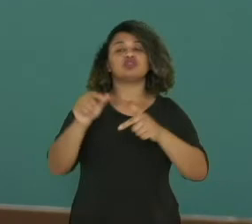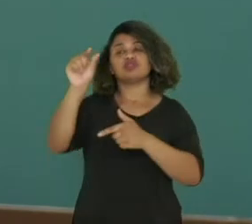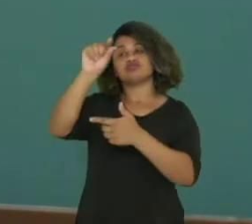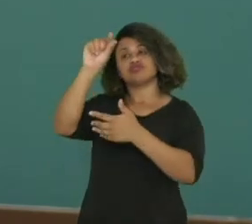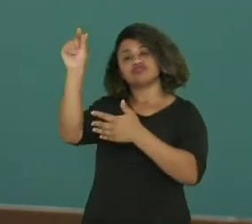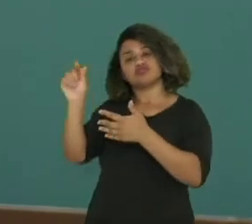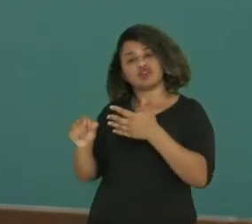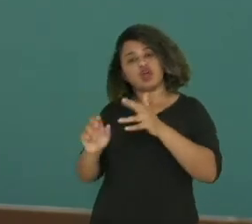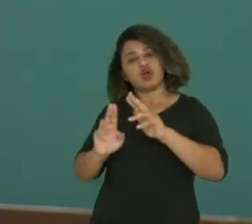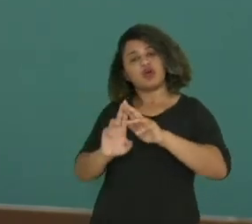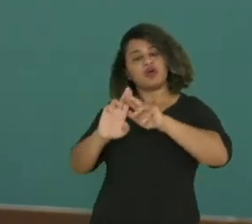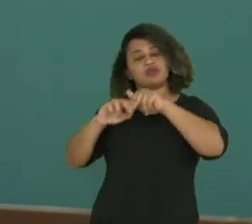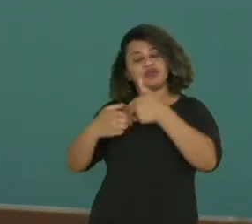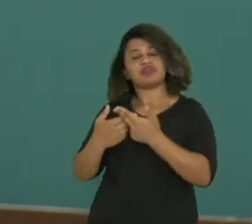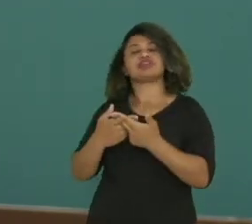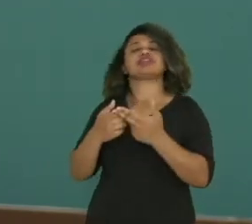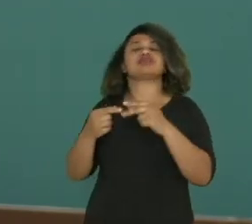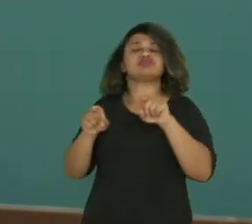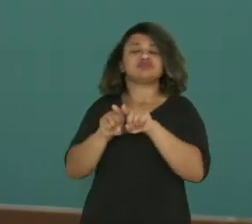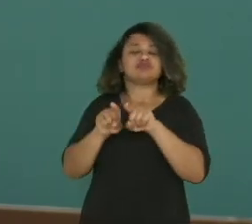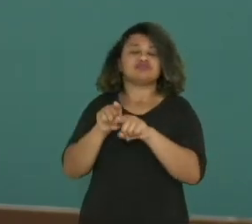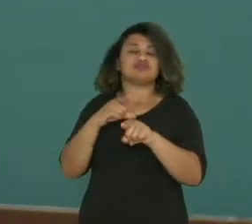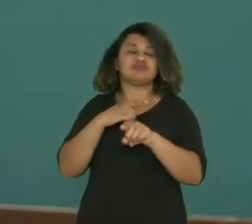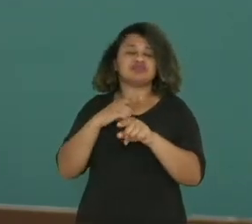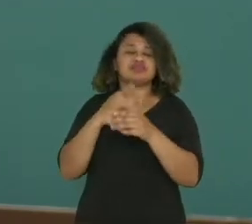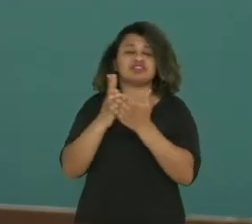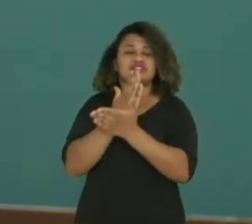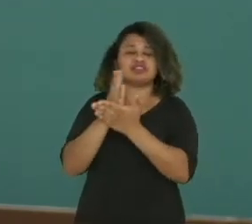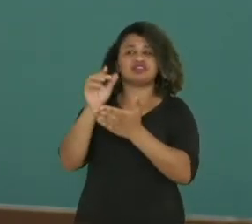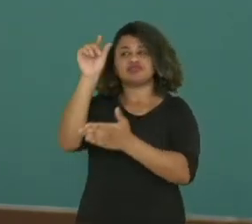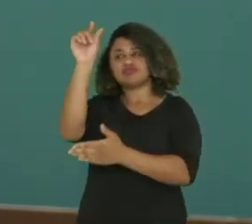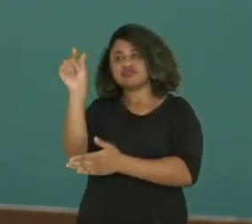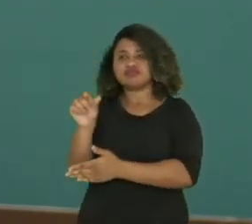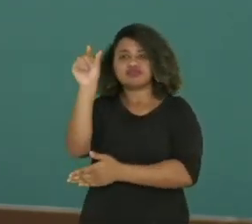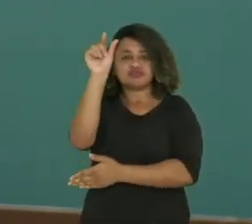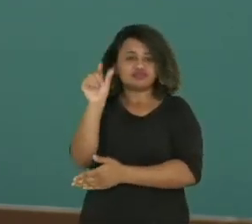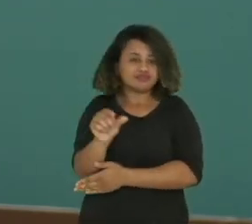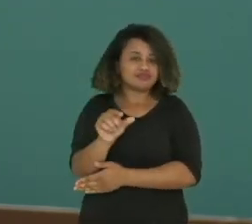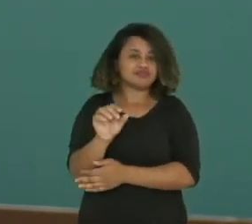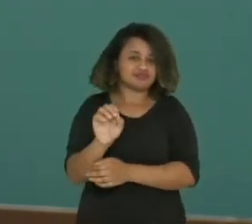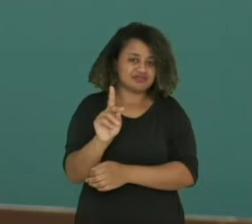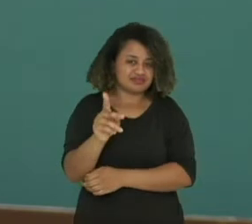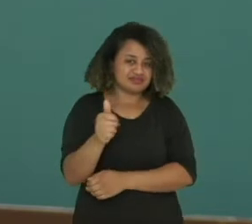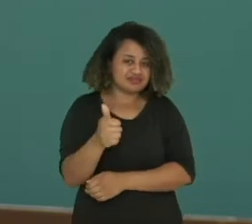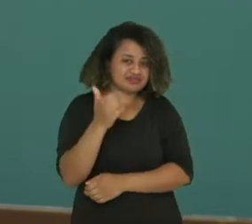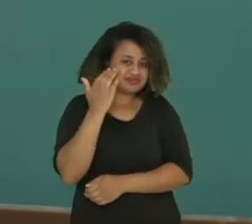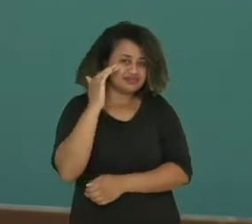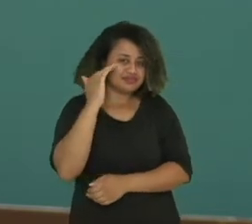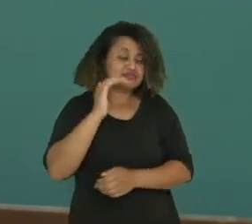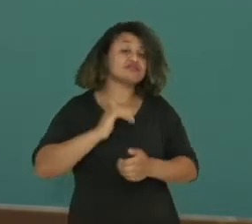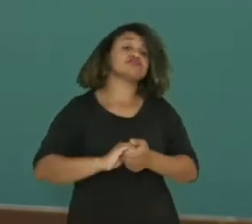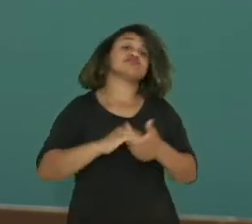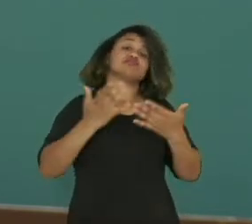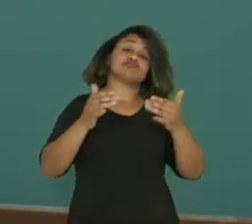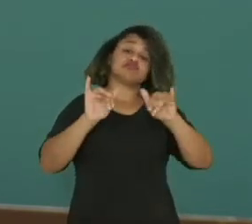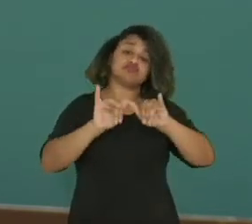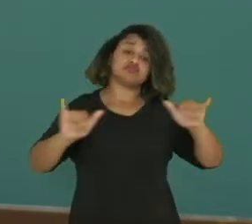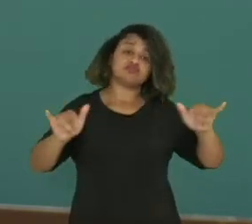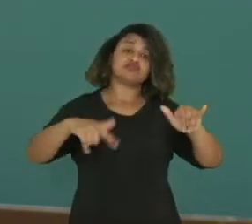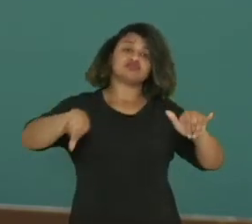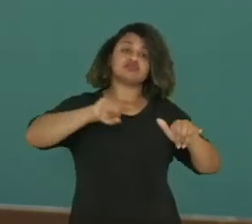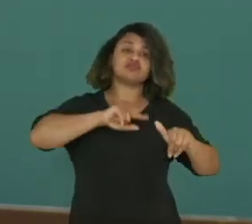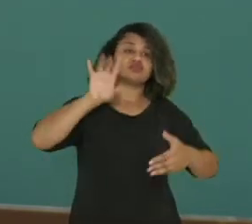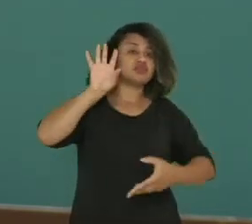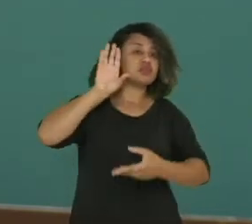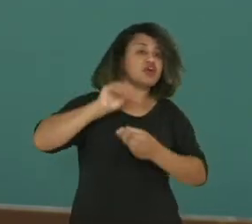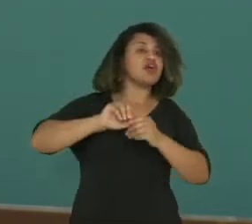Mata. Por isso se estabelece também essa divisão ali do Agreste, certo? E aí uma notícia para a gente entender um